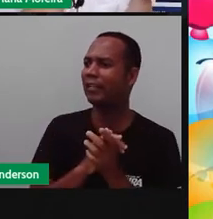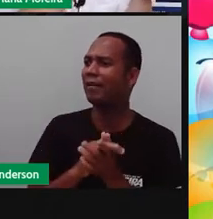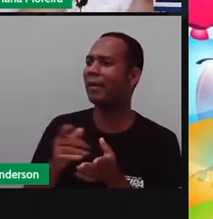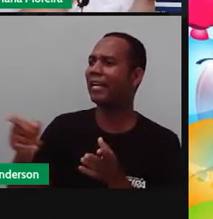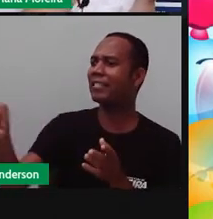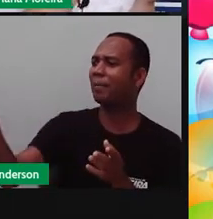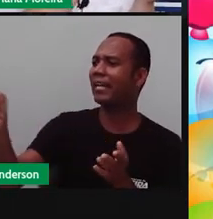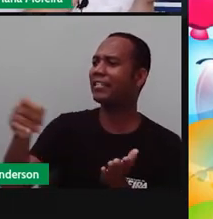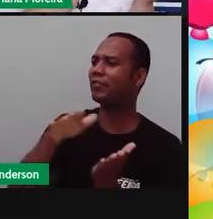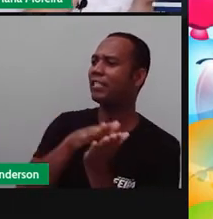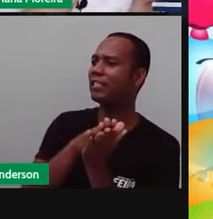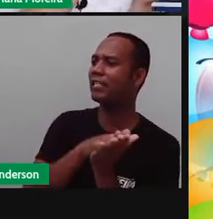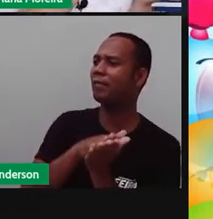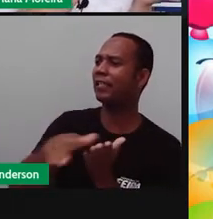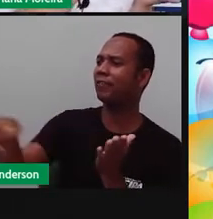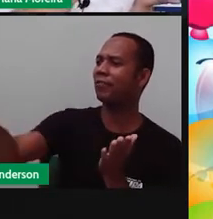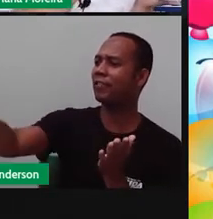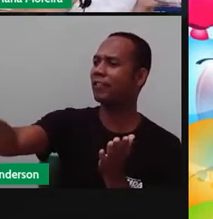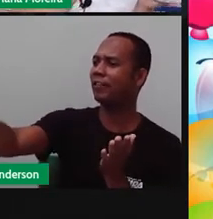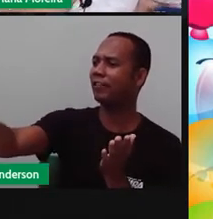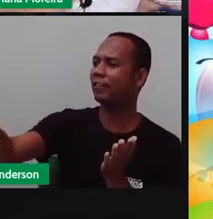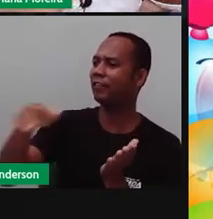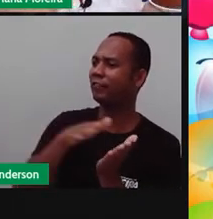Mais sem aulas!